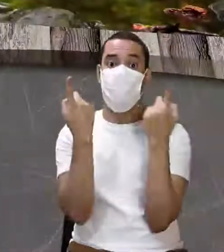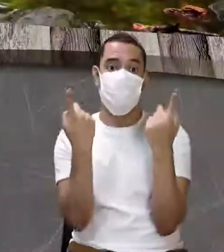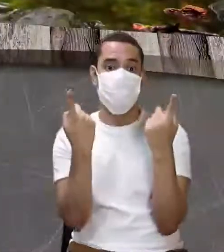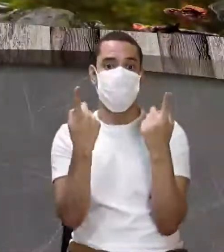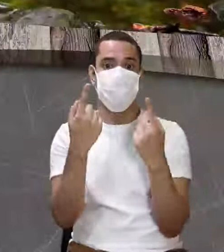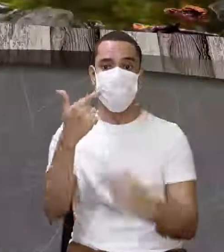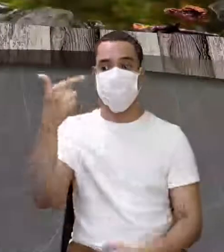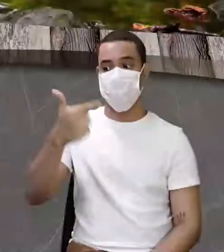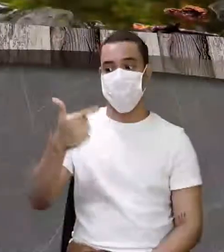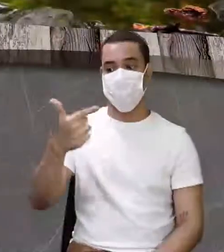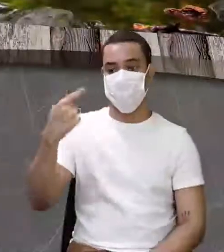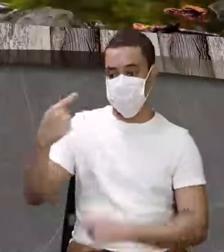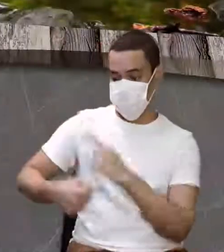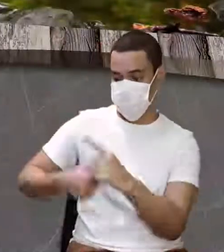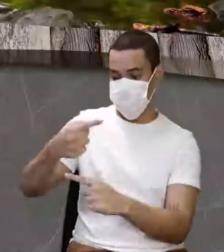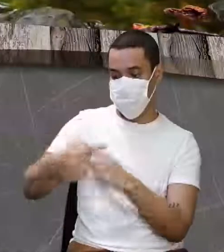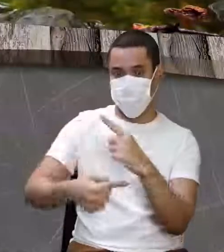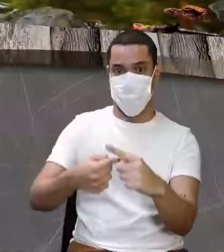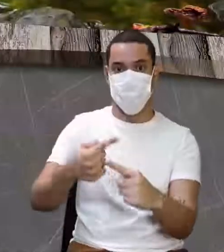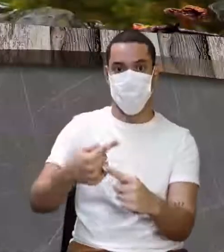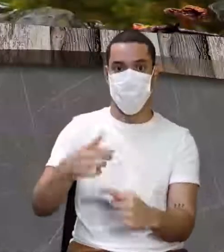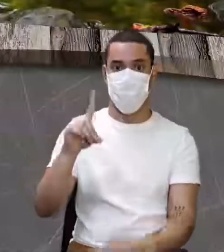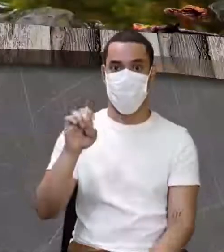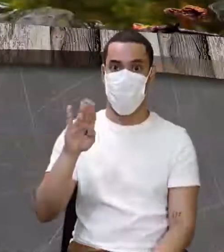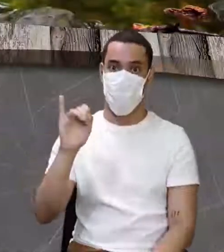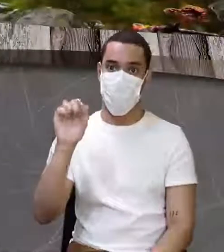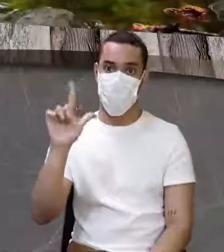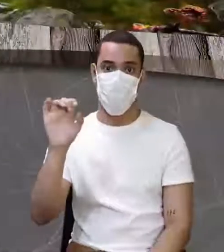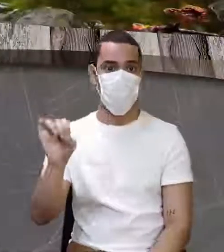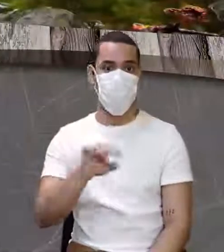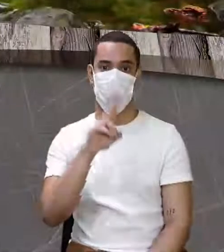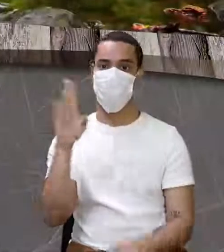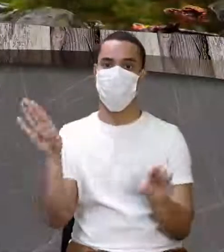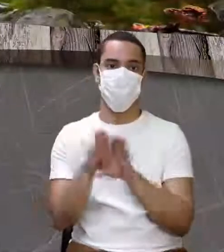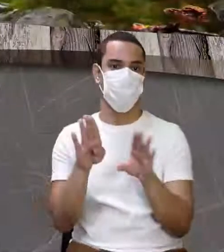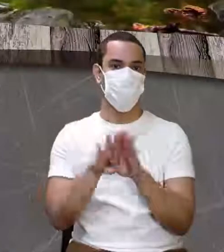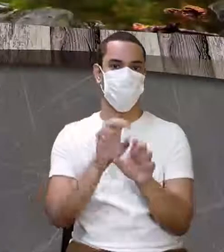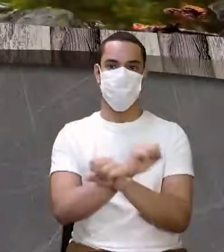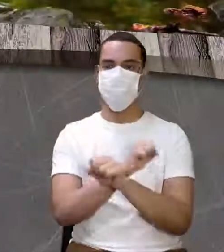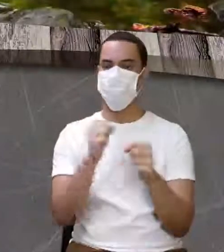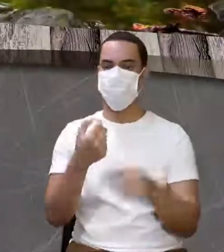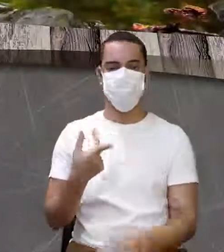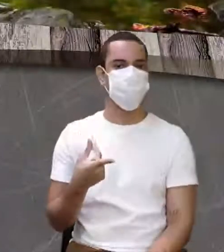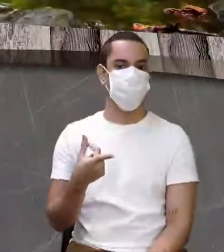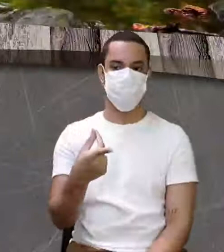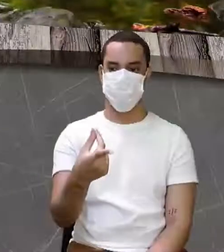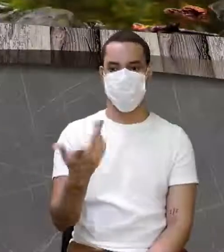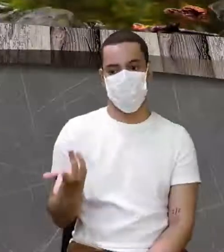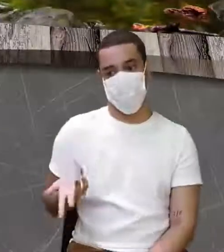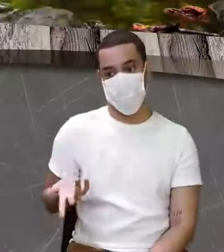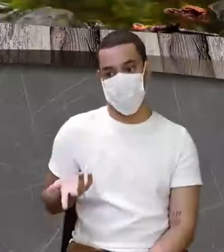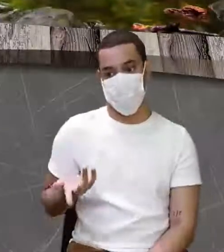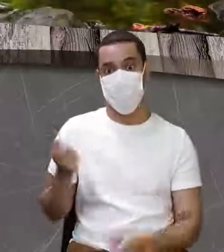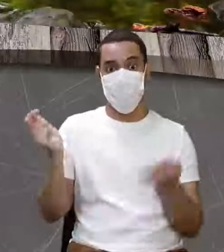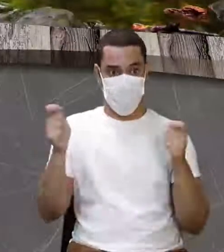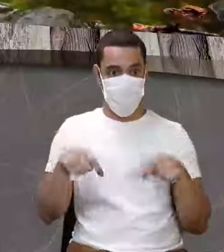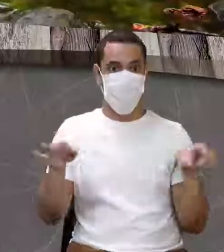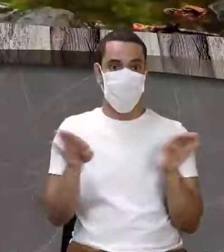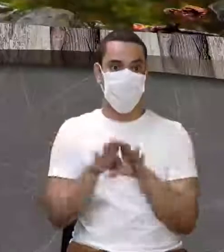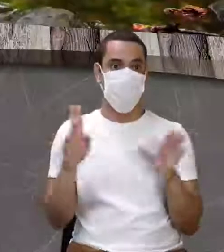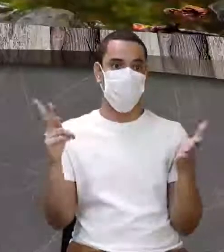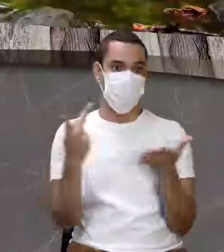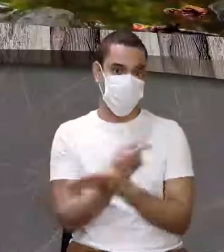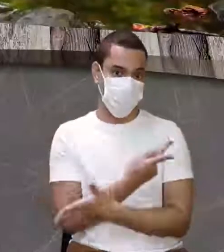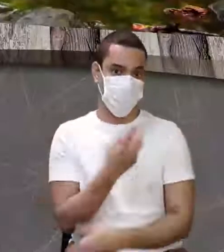na segunda geração, um indivíduo ou débil ou que ele também não vai vingar, tá? Isso pode acontecer